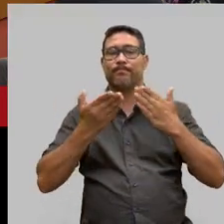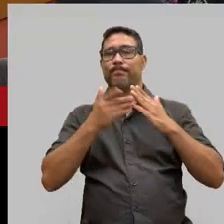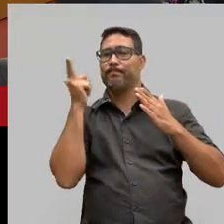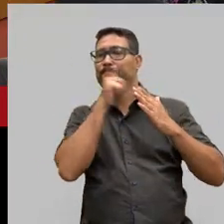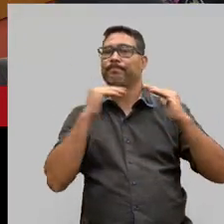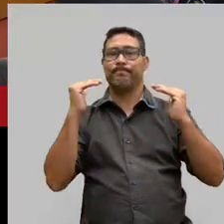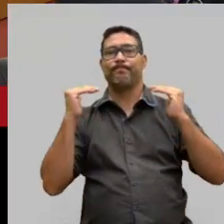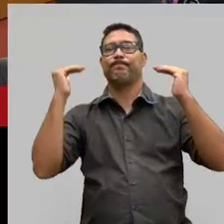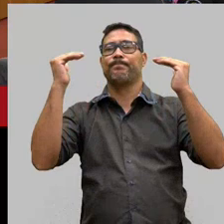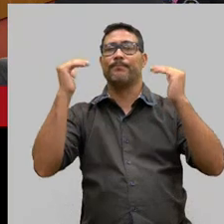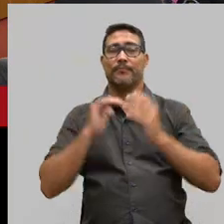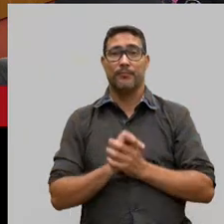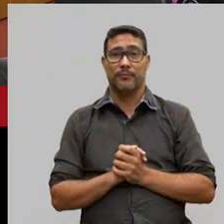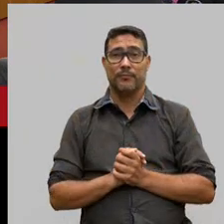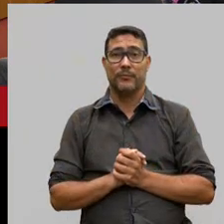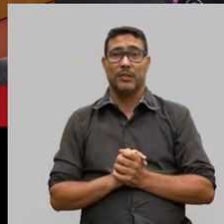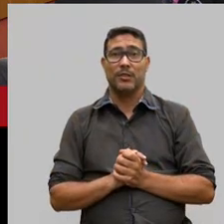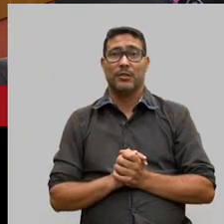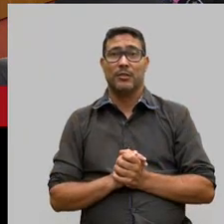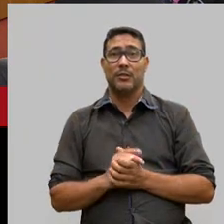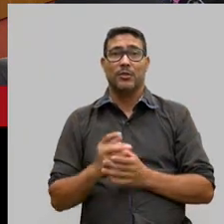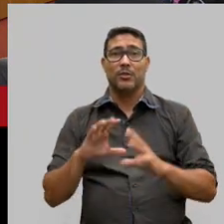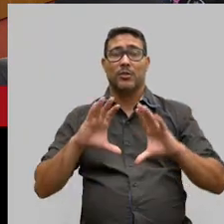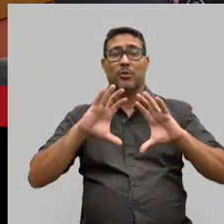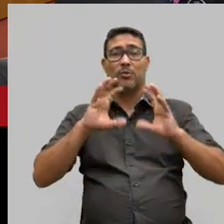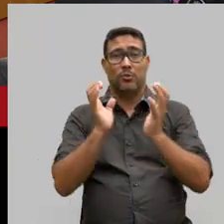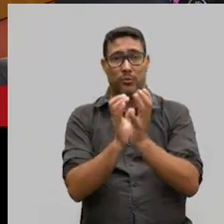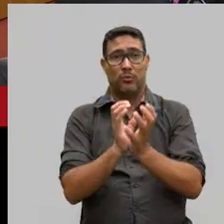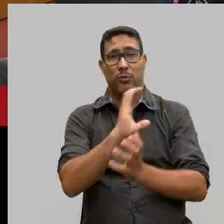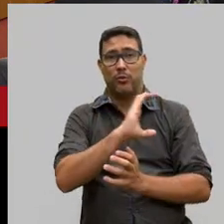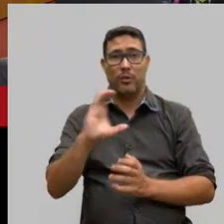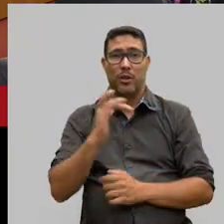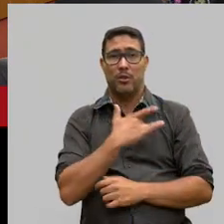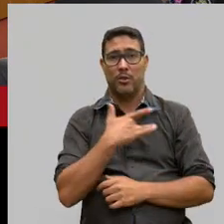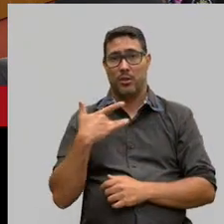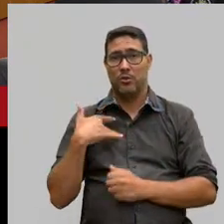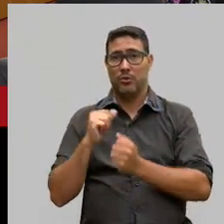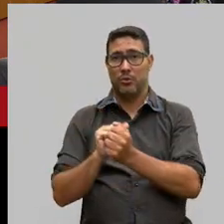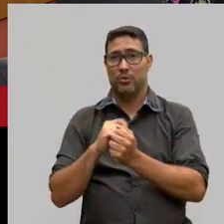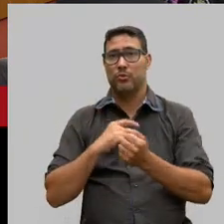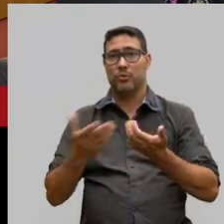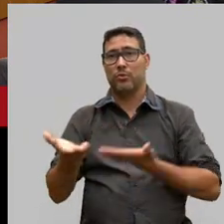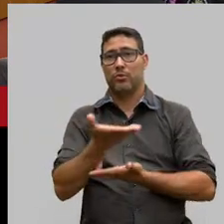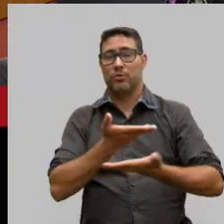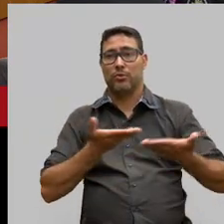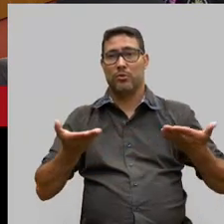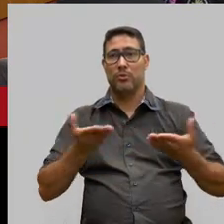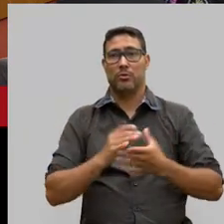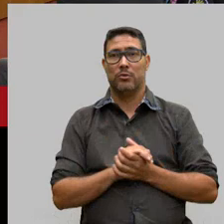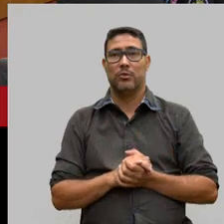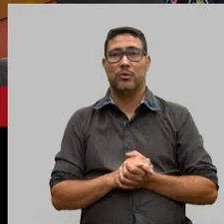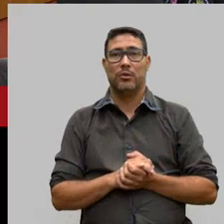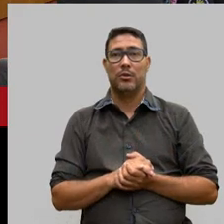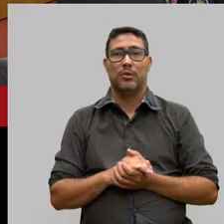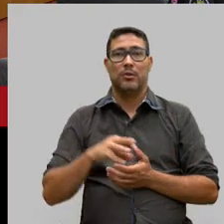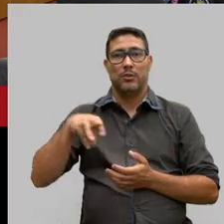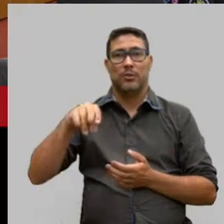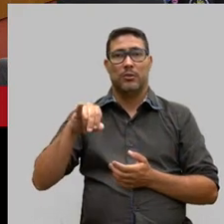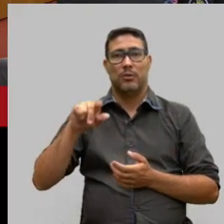elete importante viu gente cons de saúde tá junto conosco nessas lutas viu é o